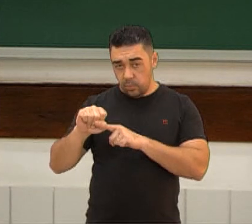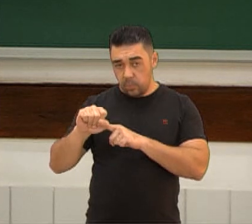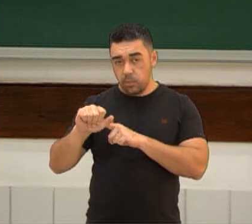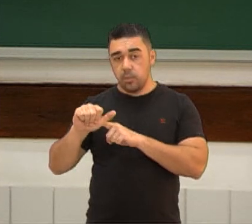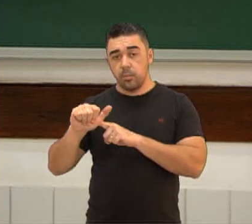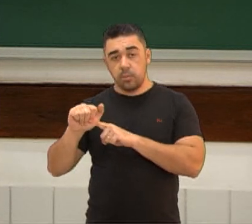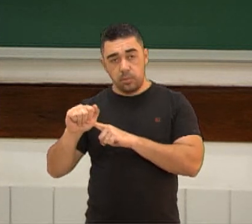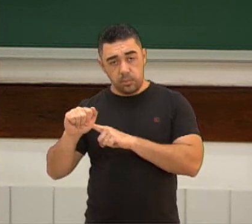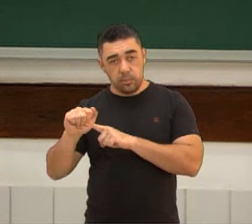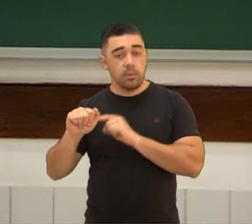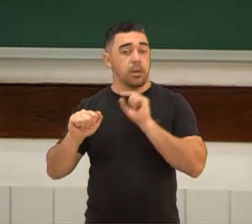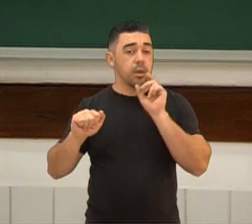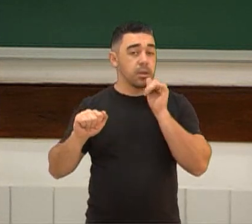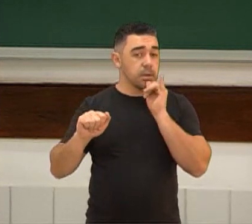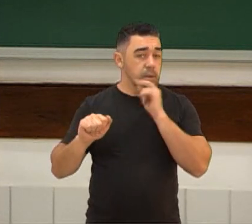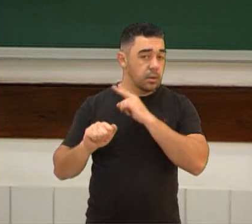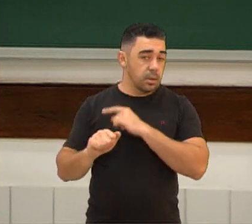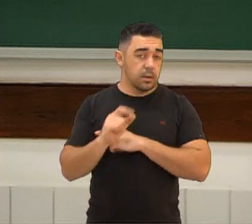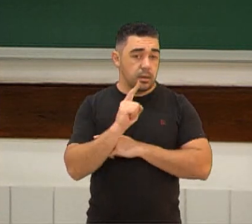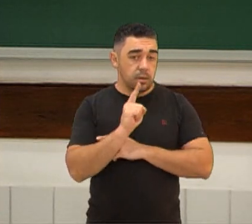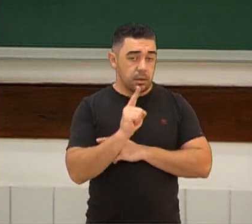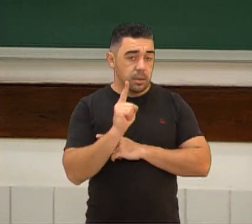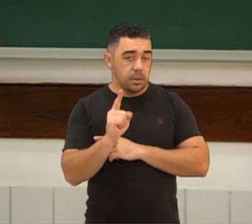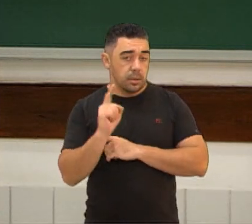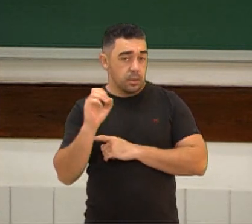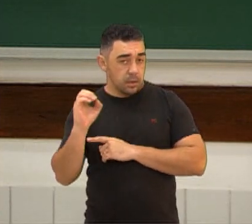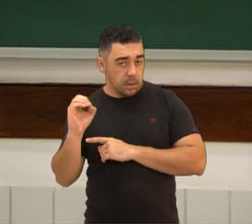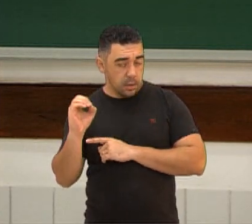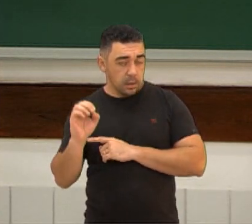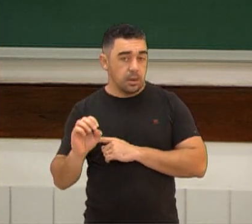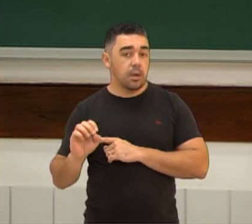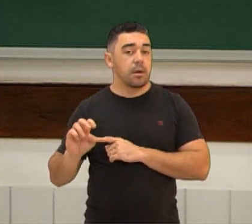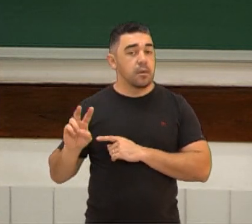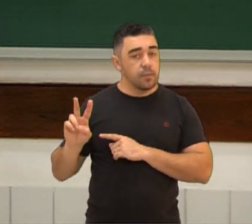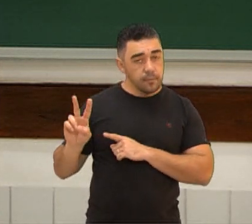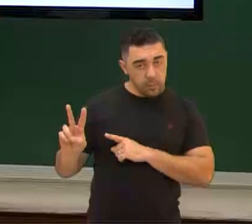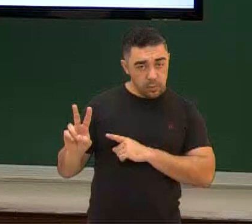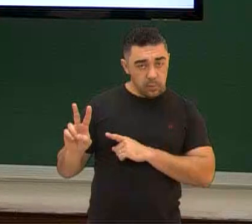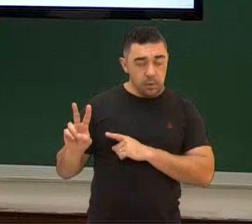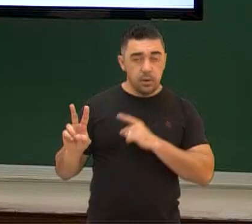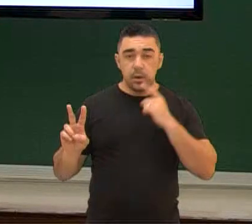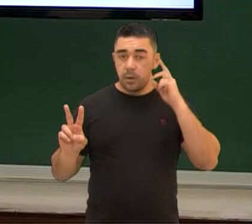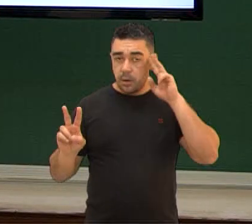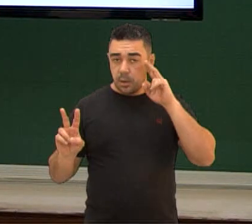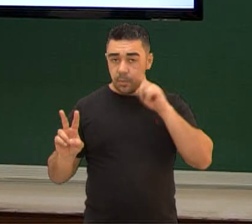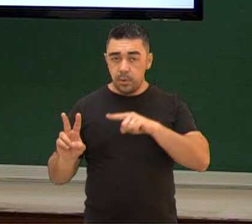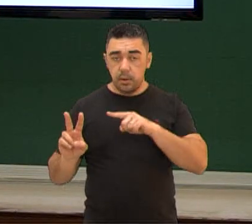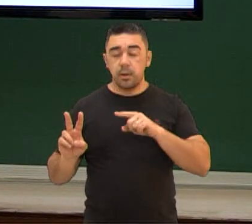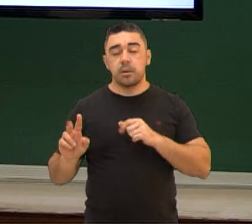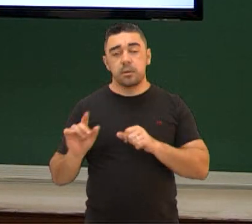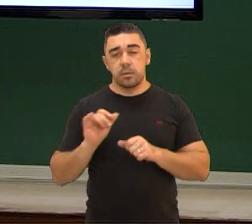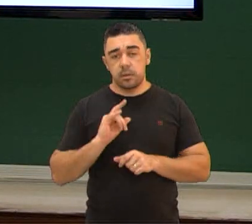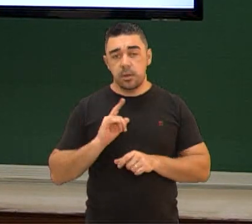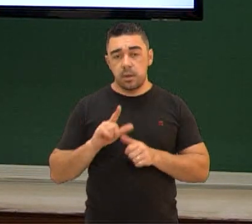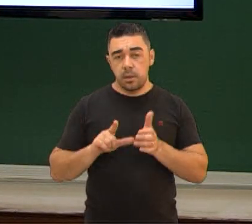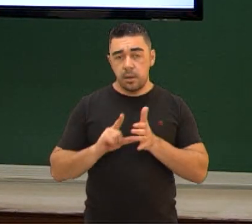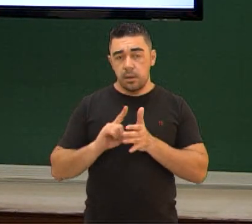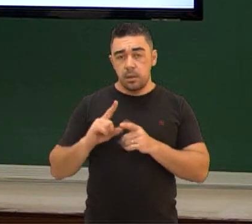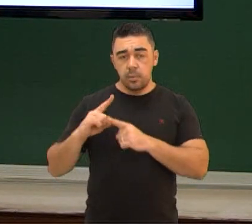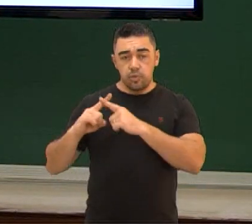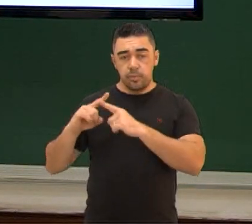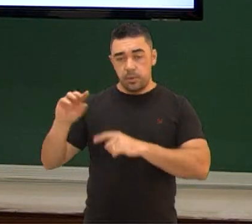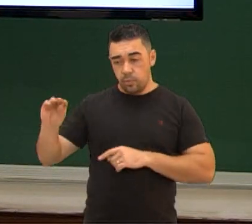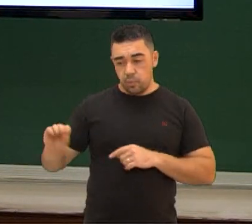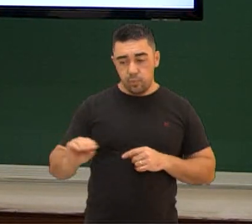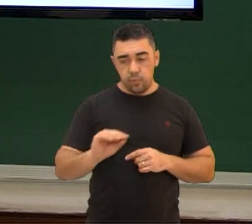em 110 volts. Lembrando que você pegou o 110 que está multiplicando a corrente e